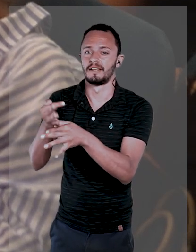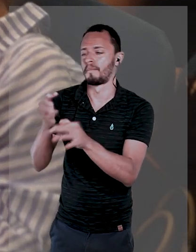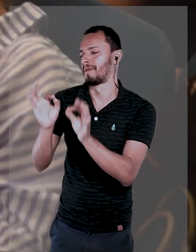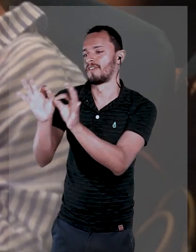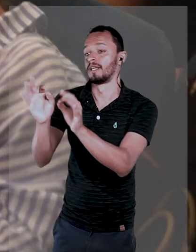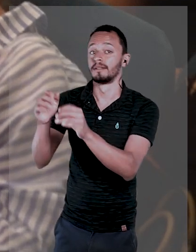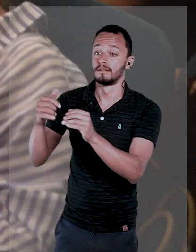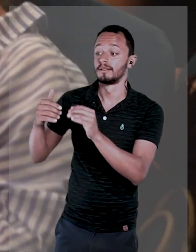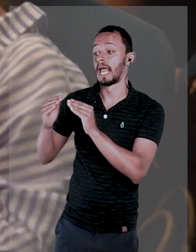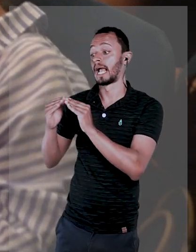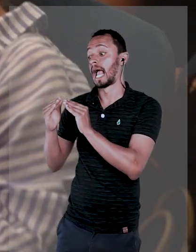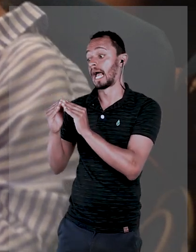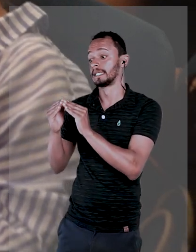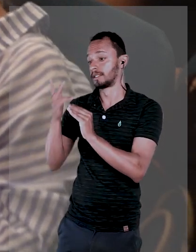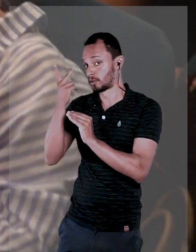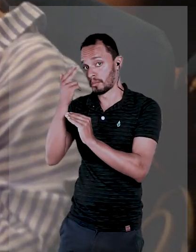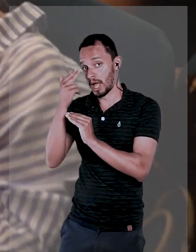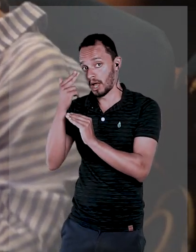de férias.